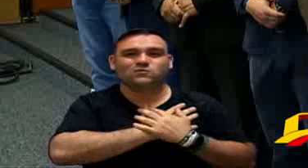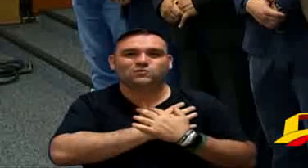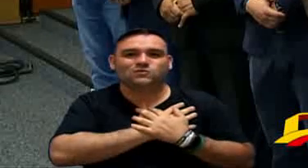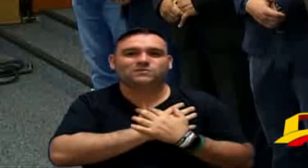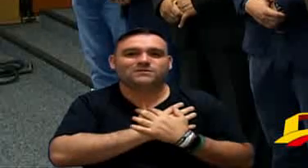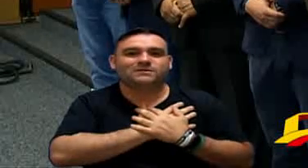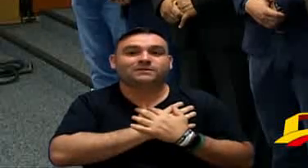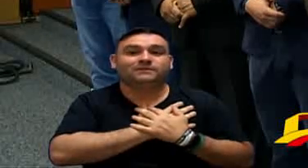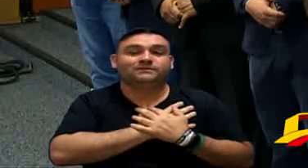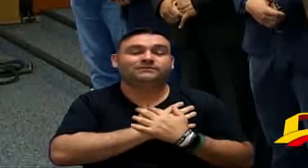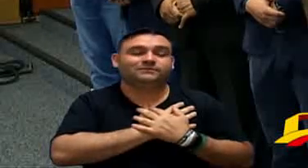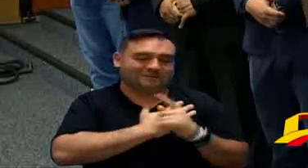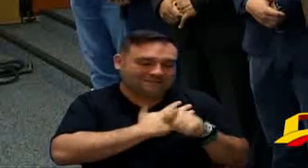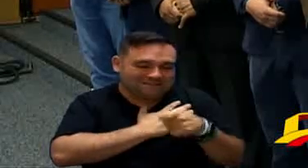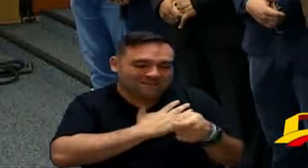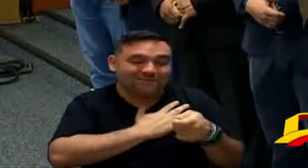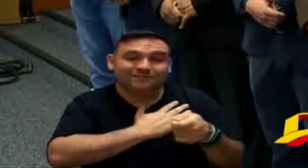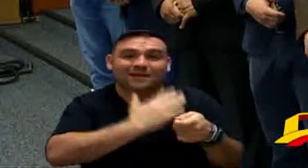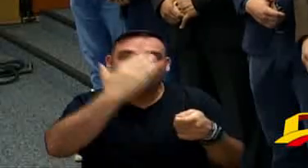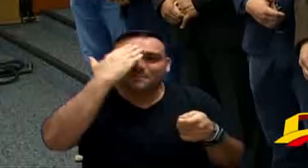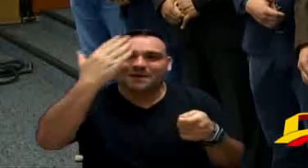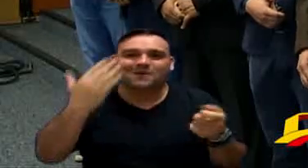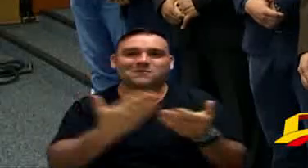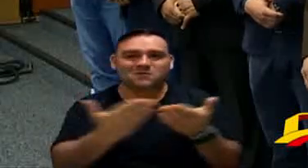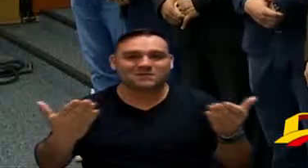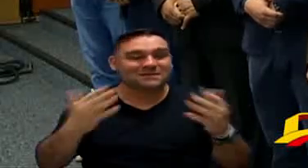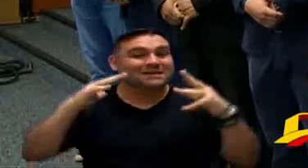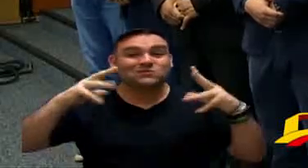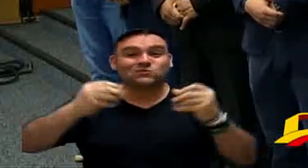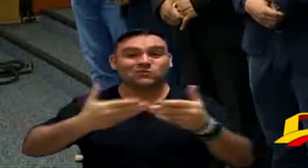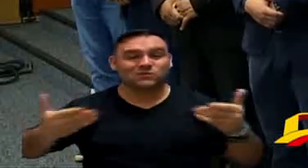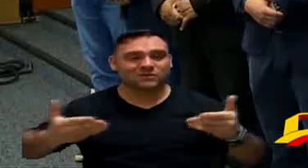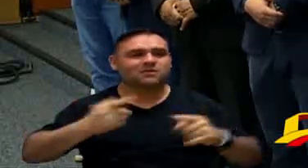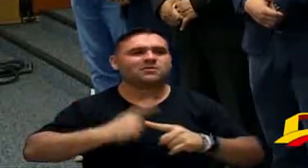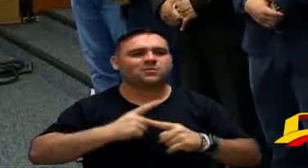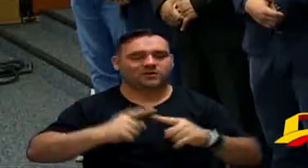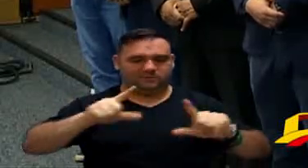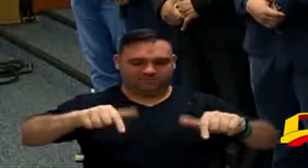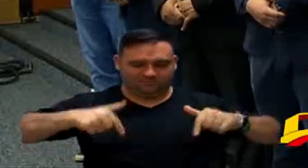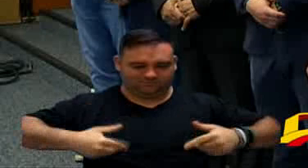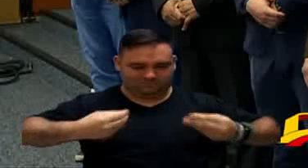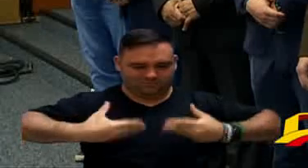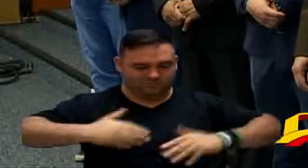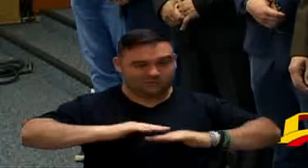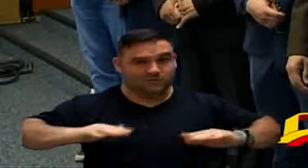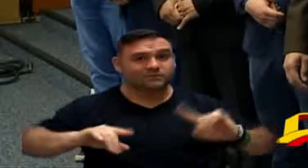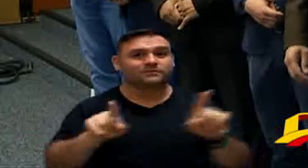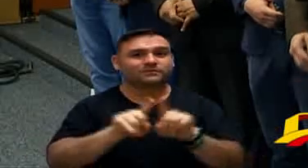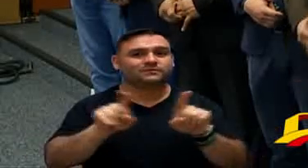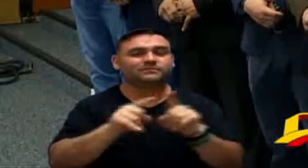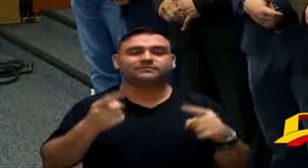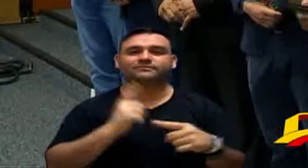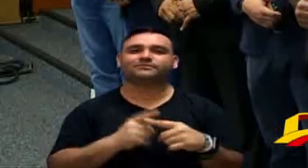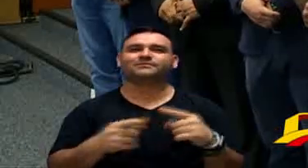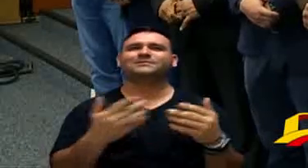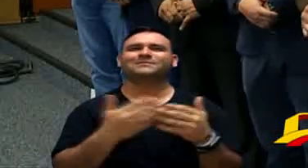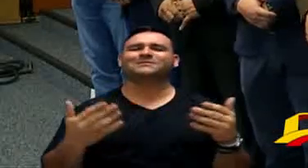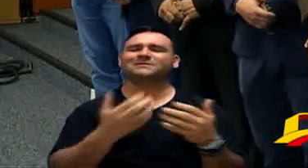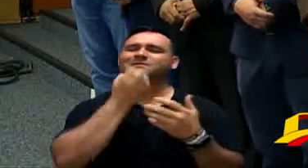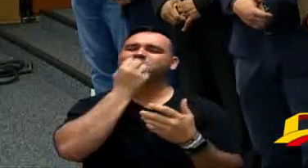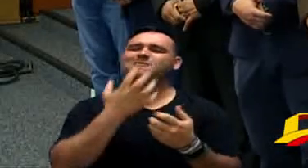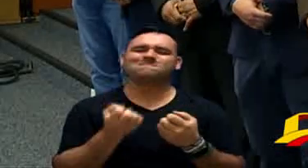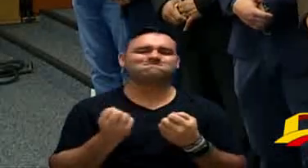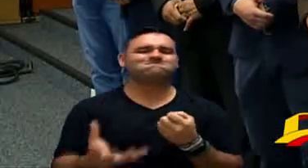a palavra é uma só muito obrigado a você e a todos não só por esses votos mas por terem sido tão